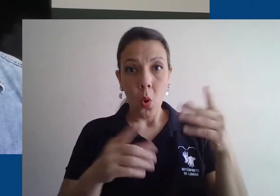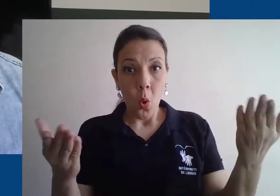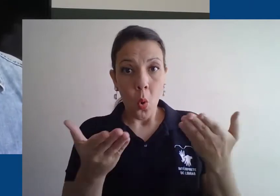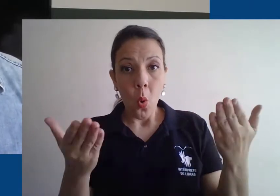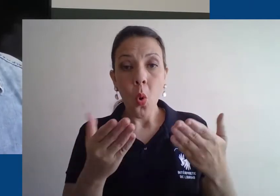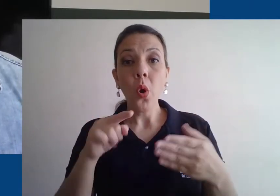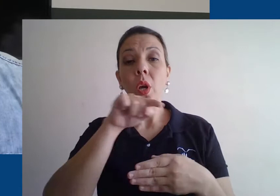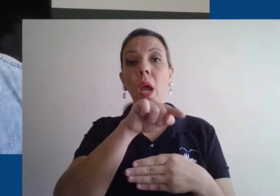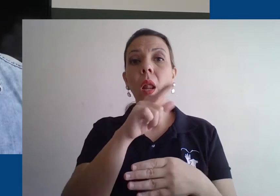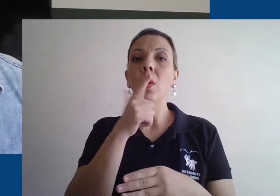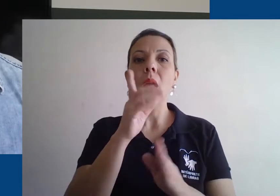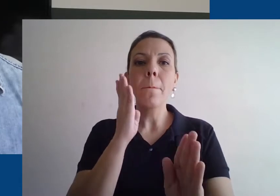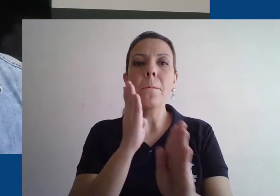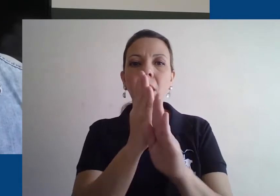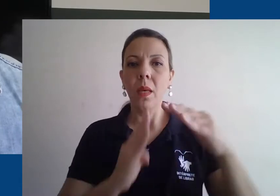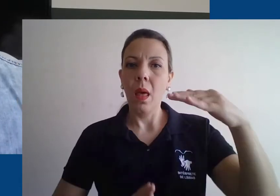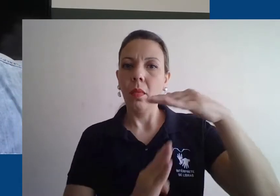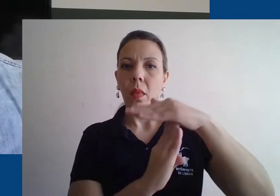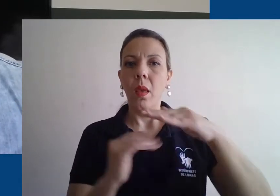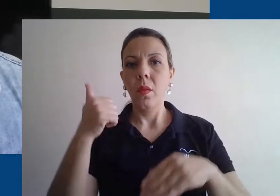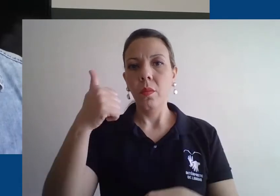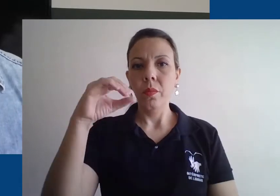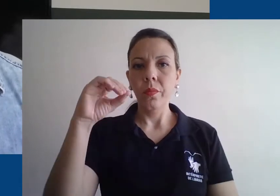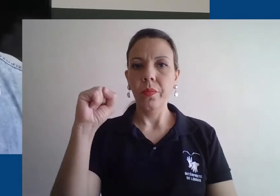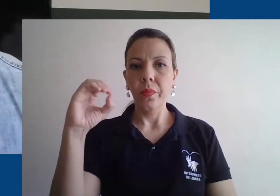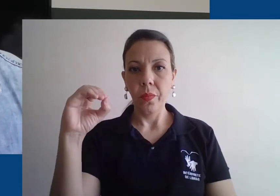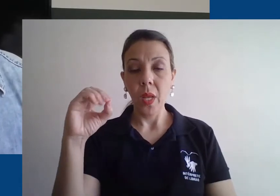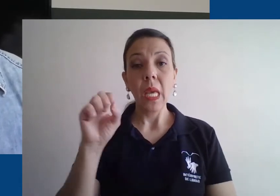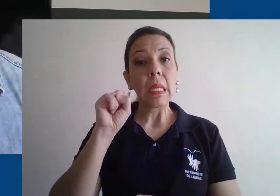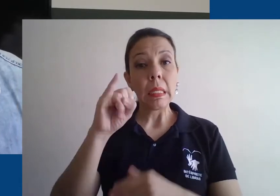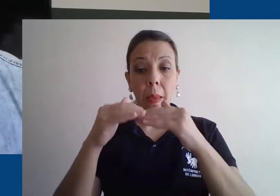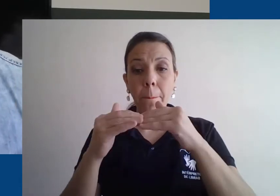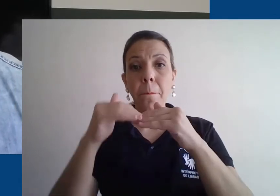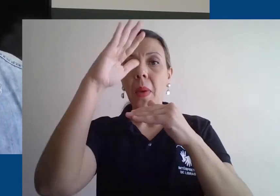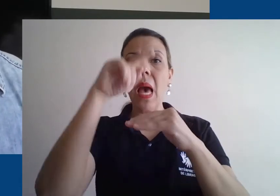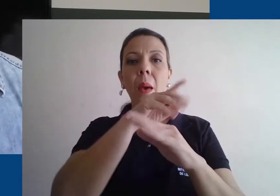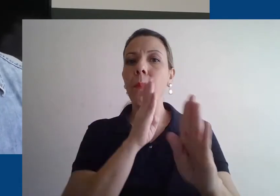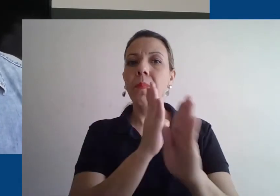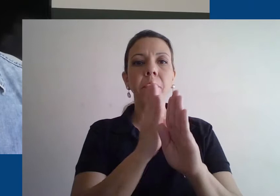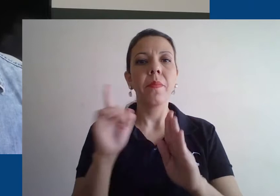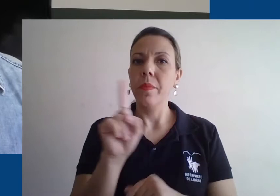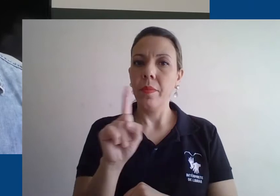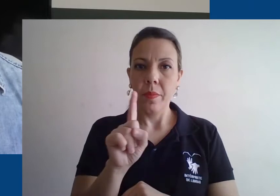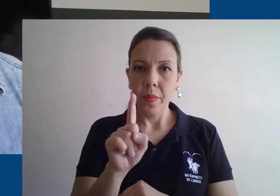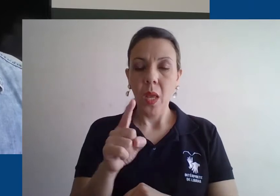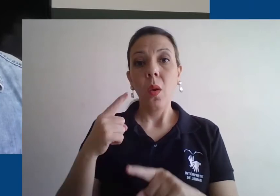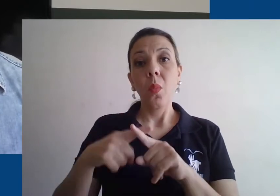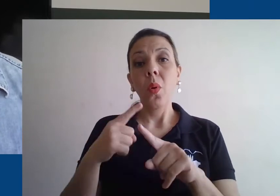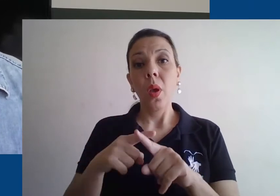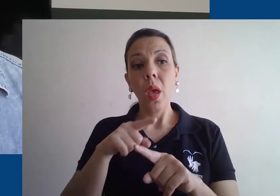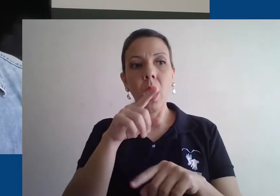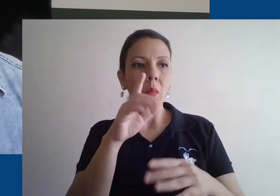leem até 1080, então se tiver uma gravação em 2K, 4K, ela vai acabar sendo lida em 1080, porque é a capacidade